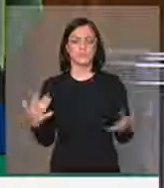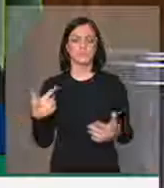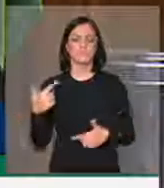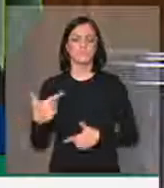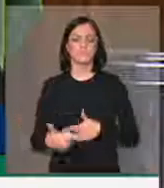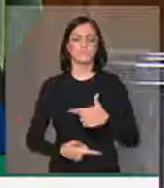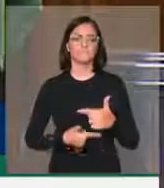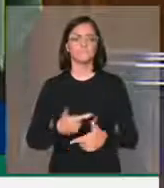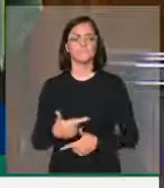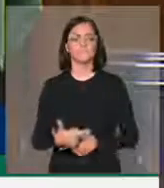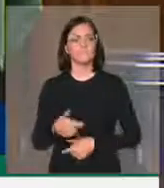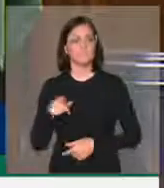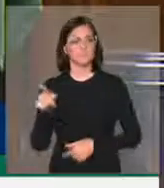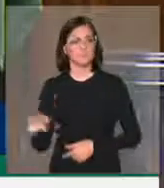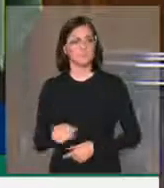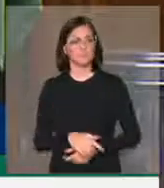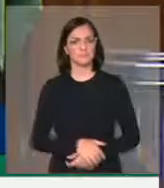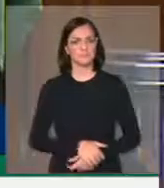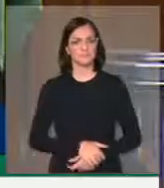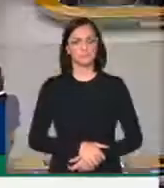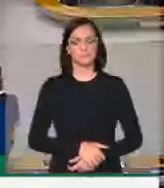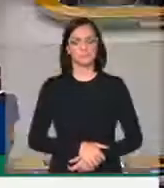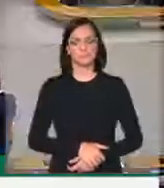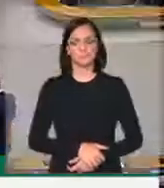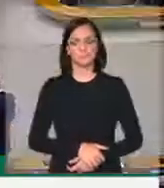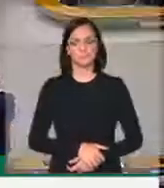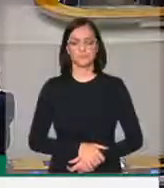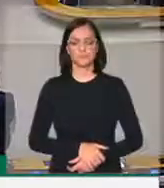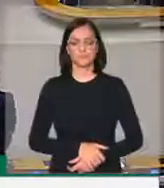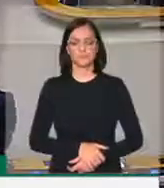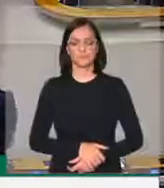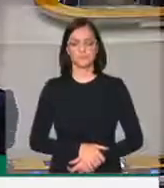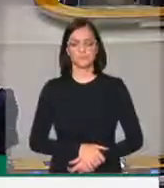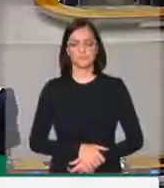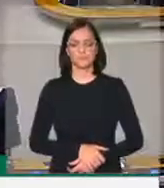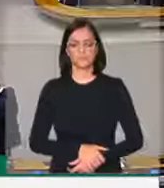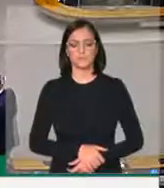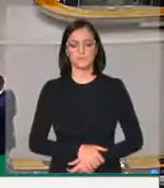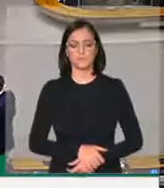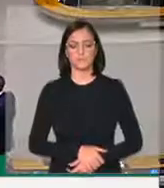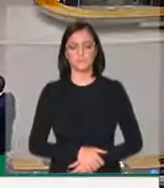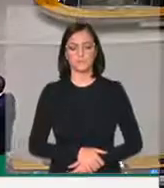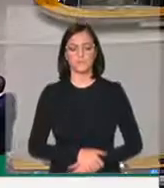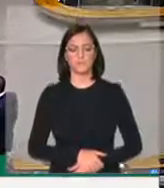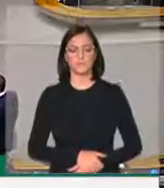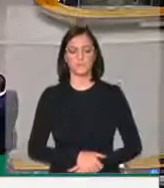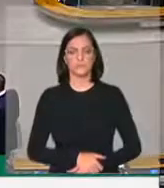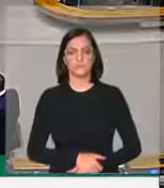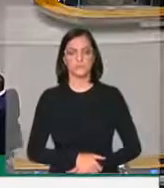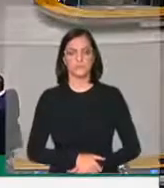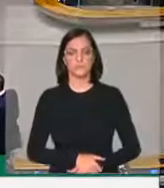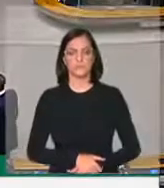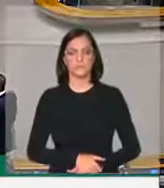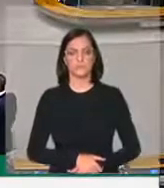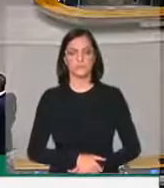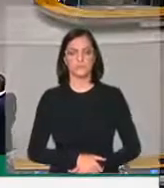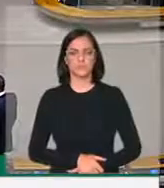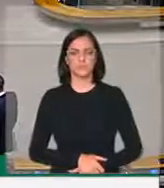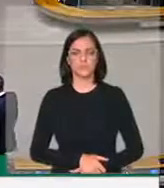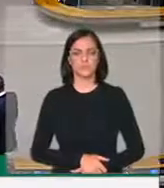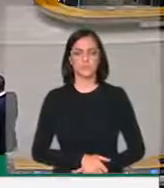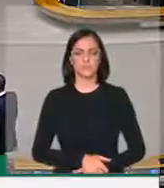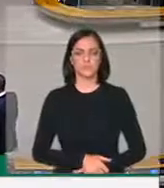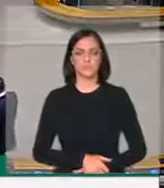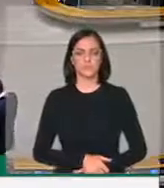com Paulo Câmara presente. Obrigado, nobre deputado. Será dada divulgação, pedido de Vossa Excelência. Edmilson Rodrigues, um minuto. Presidente, recebi